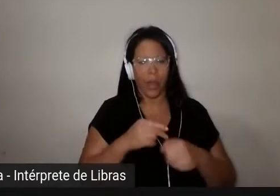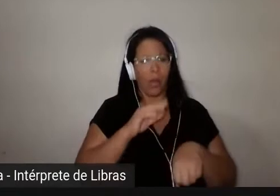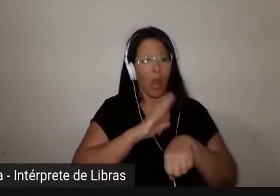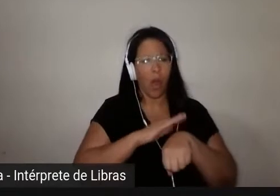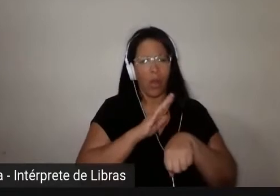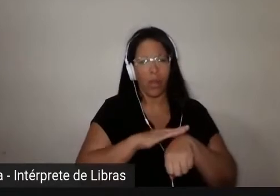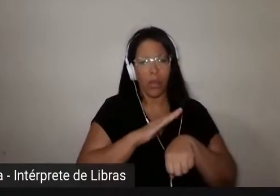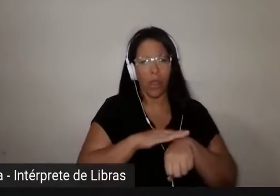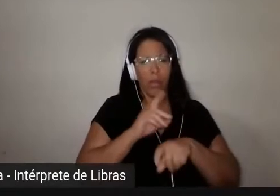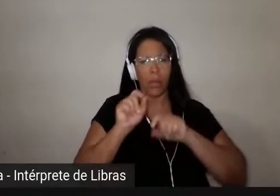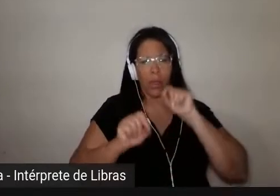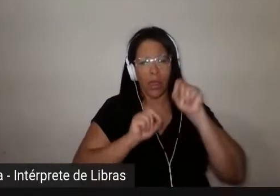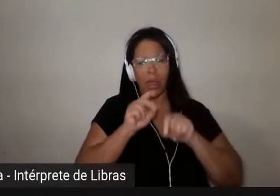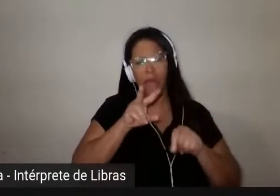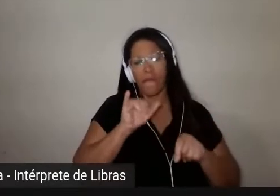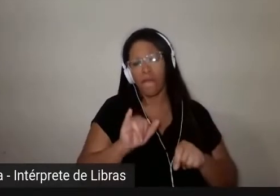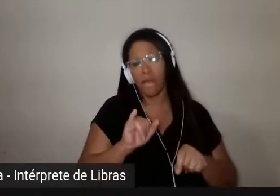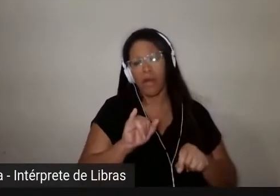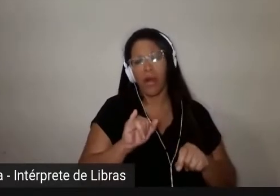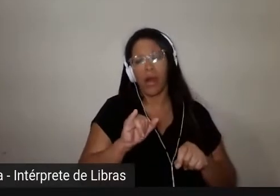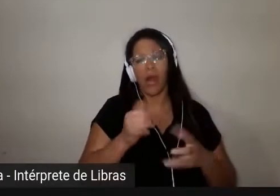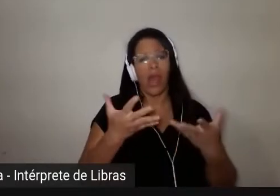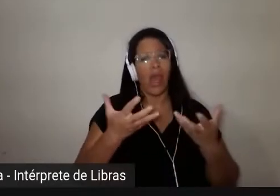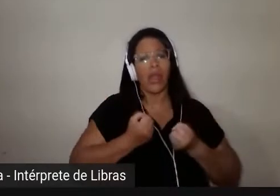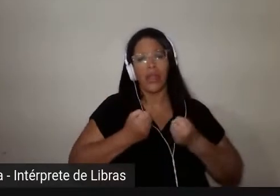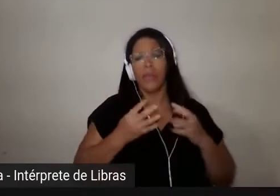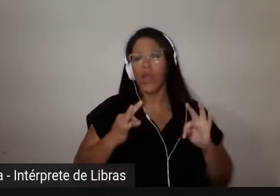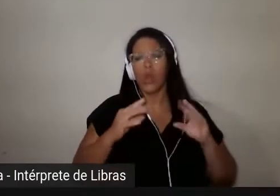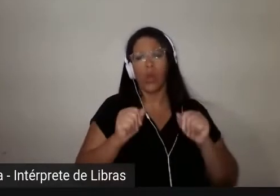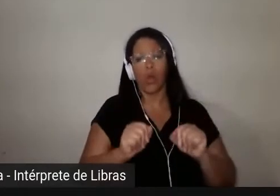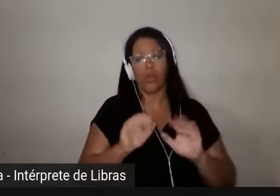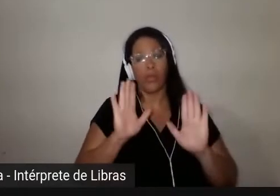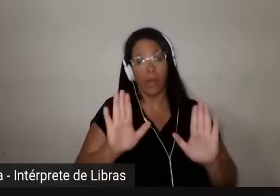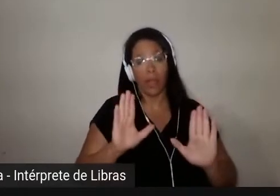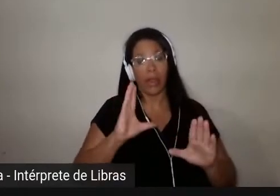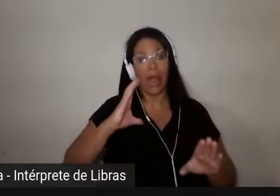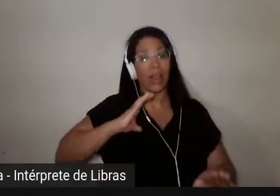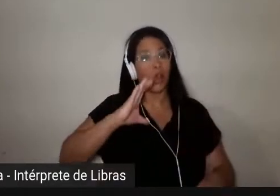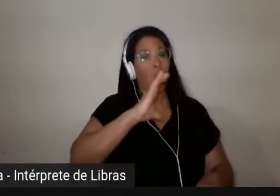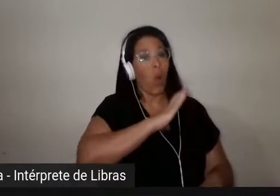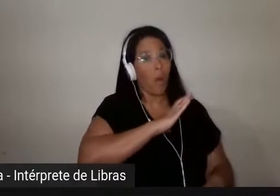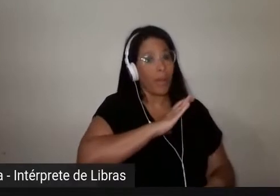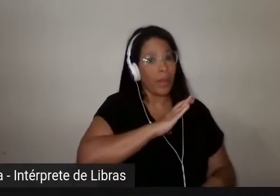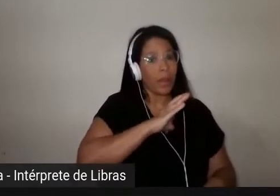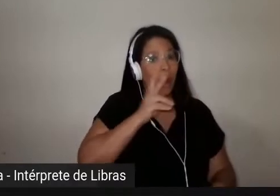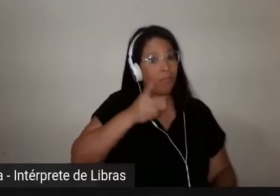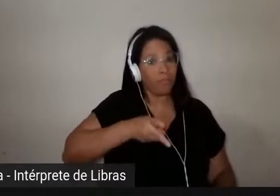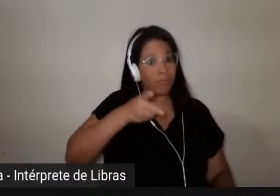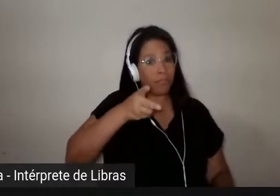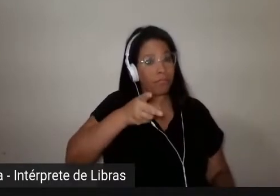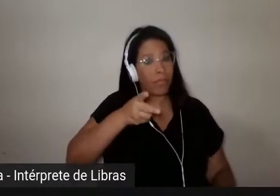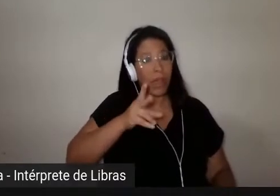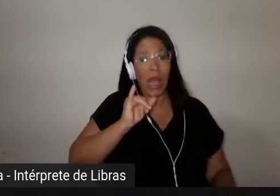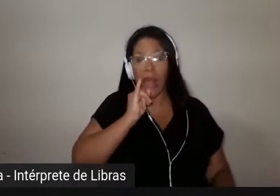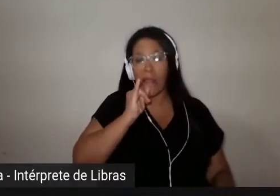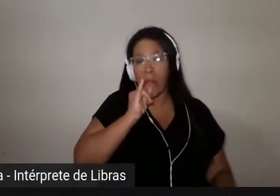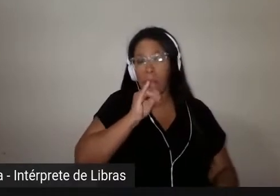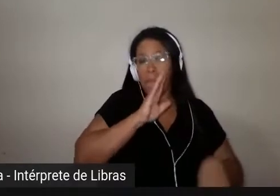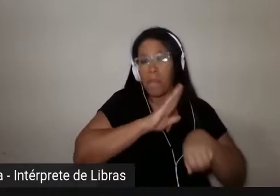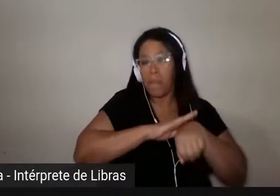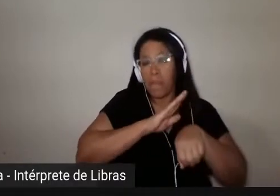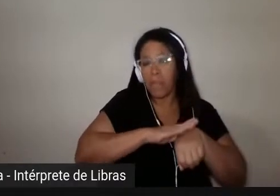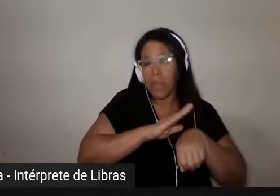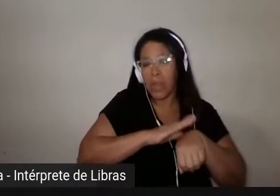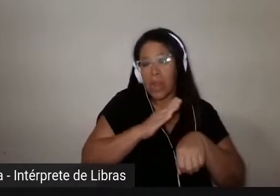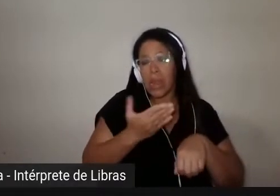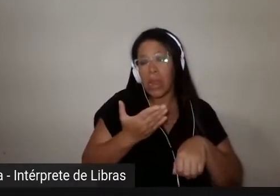que acaba que vale o recebimento para todo mundo. Isso nas comissões temporárias é mais tranquilo, porque geralmente é uma matéria na pauta, né?